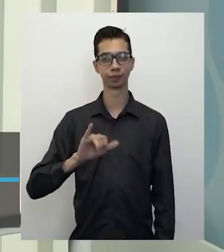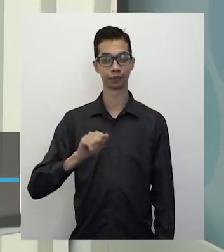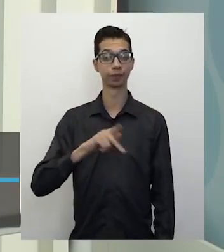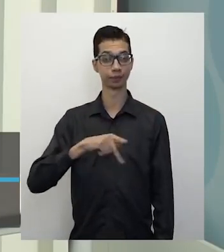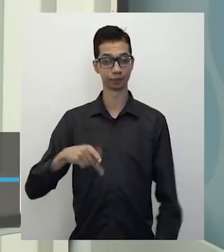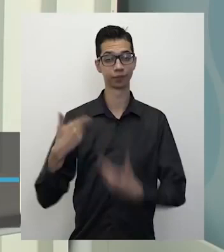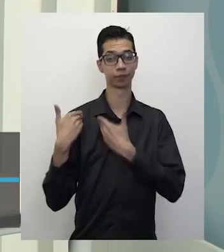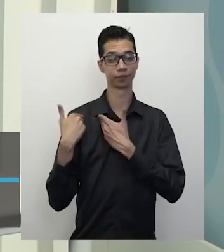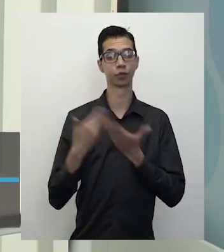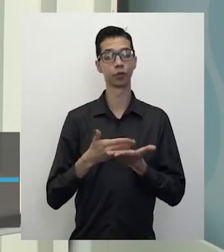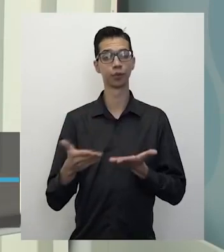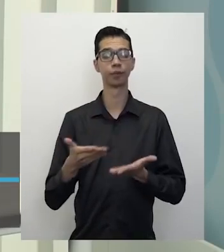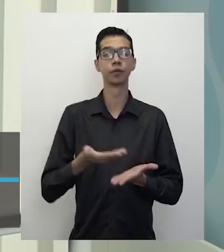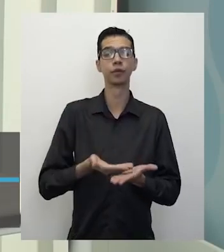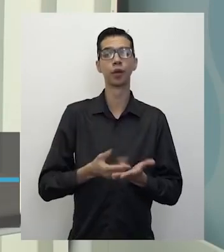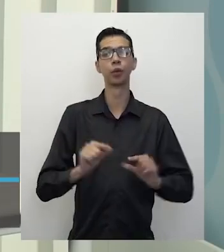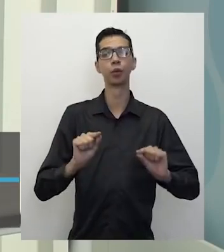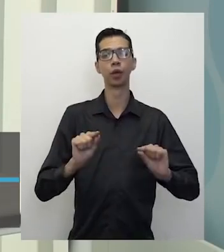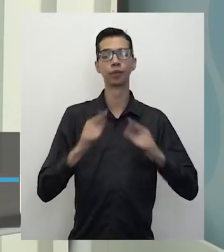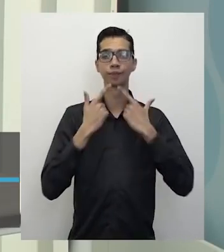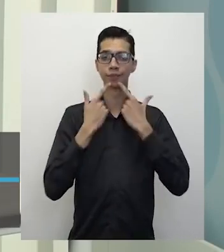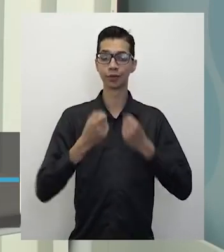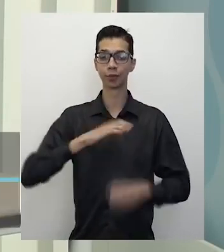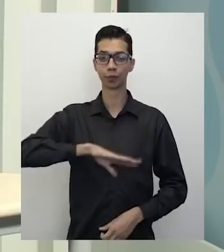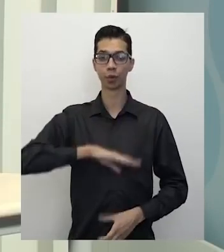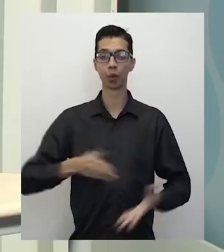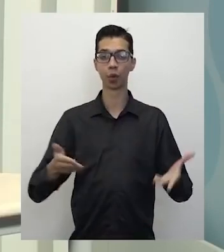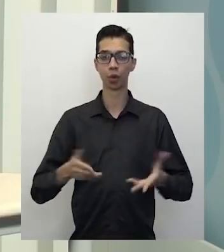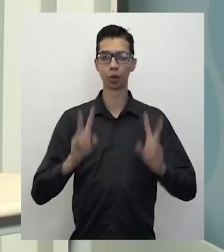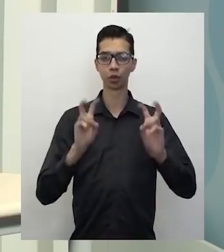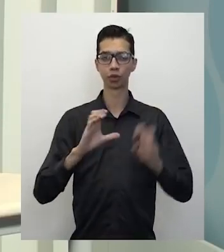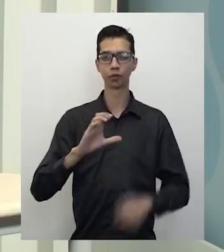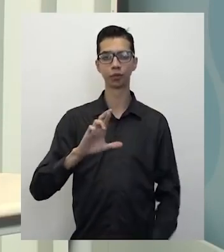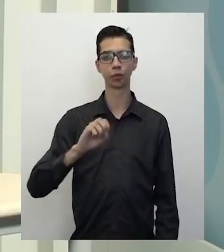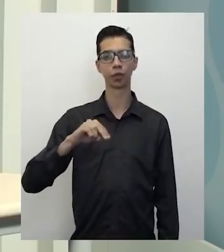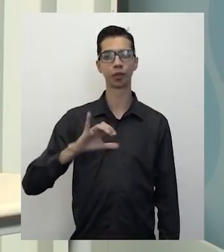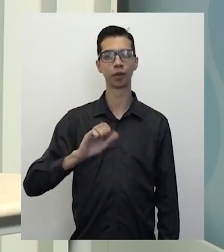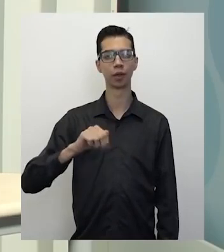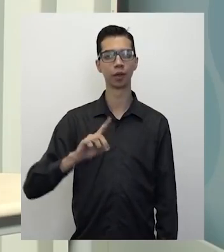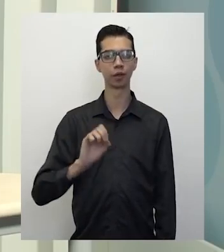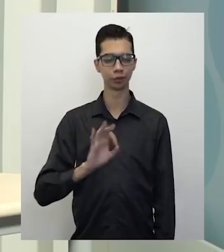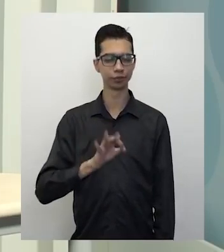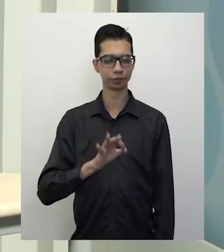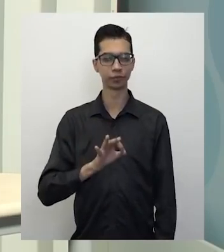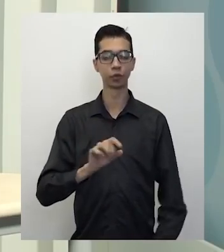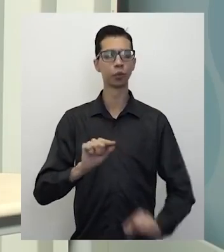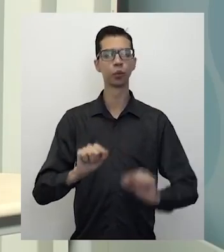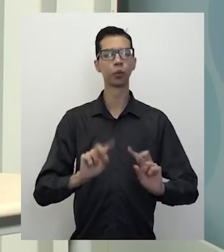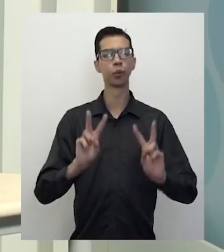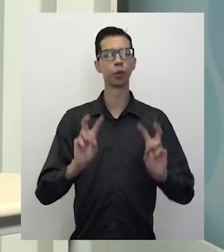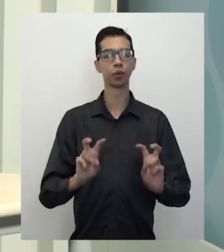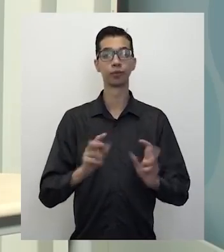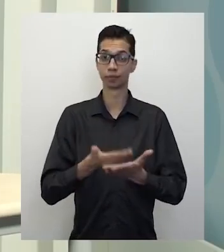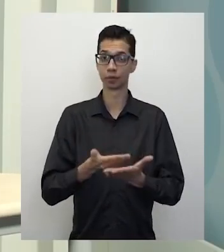aula de língua portuguesa. Hoje o título é Cronicando, certo? O tema da aula é o gênero textual